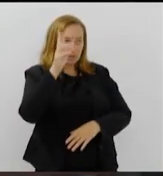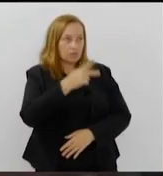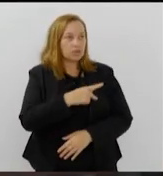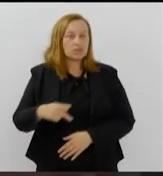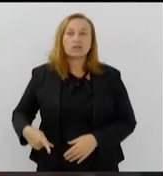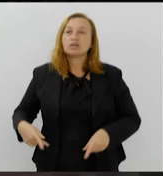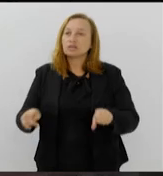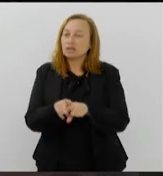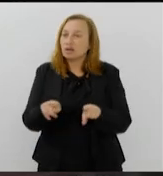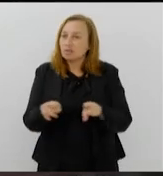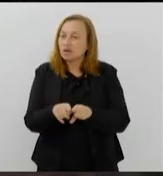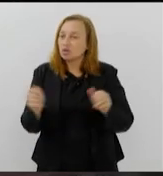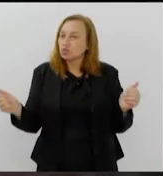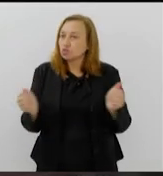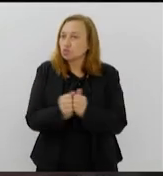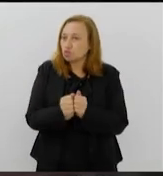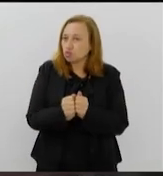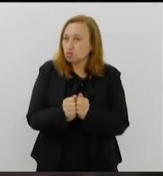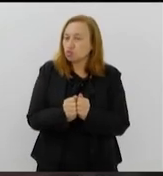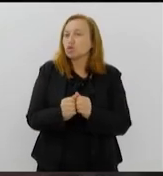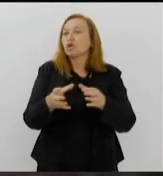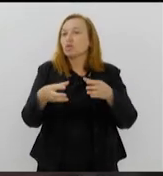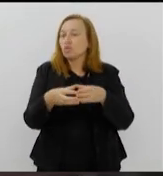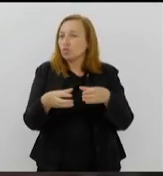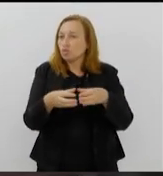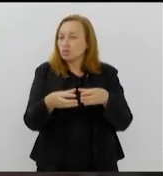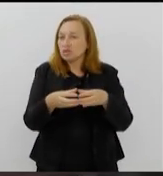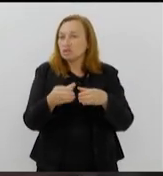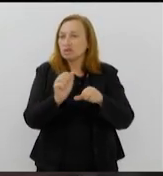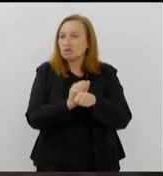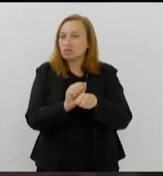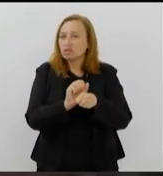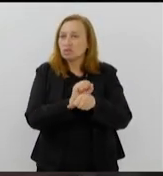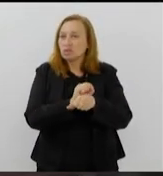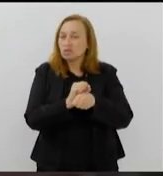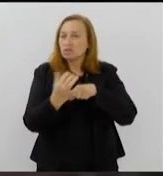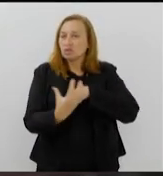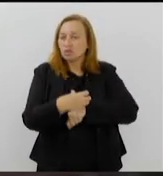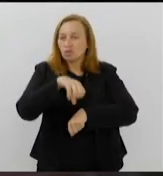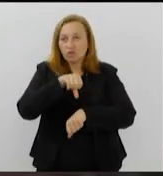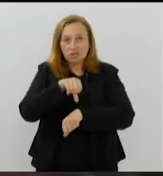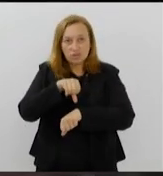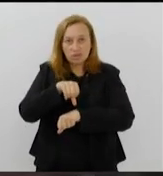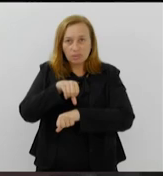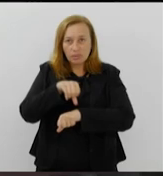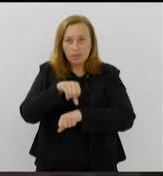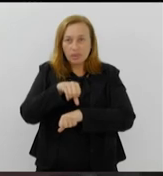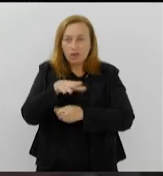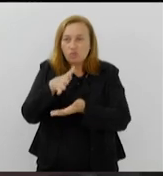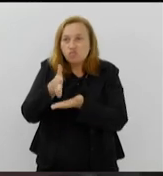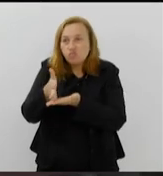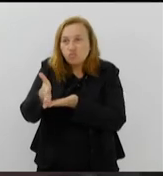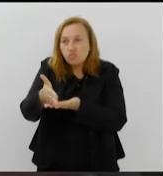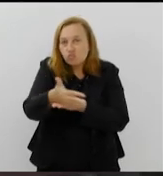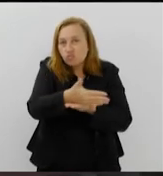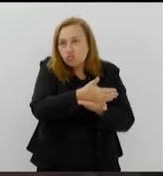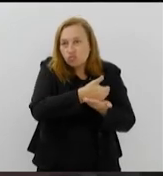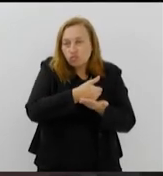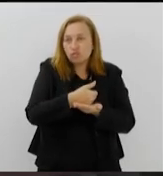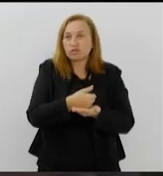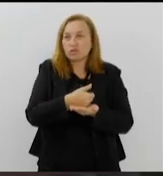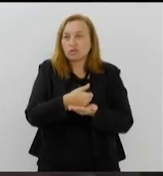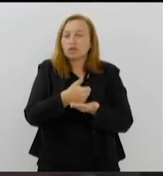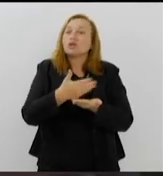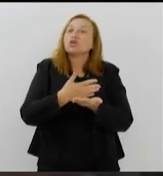juntos presidindo aí a comissão da Covid-19, que apurou o desvio